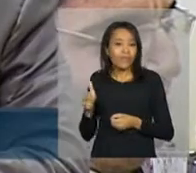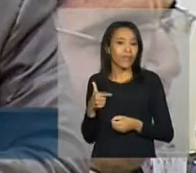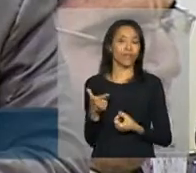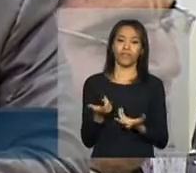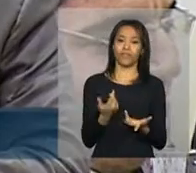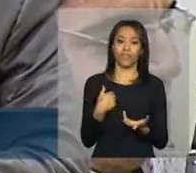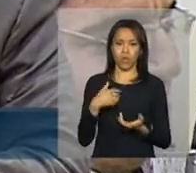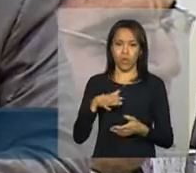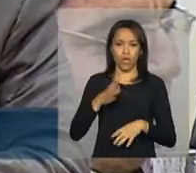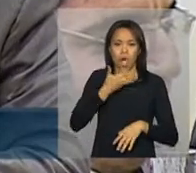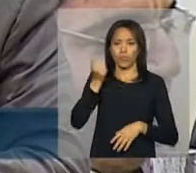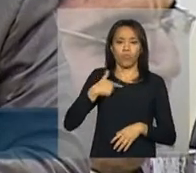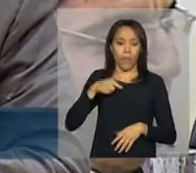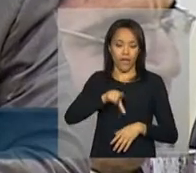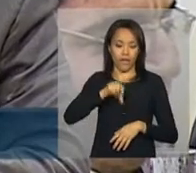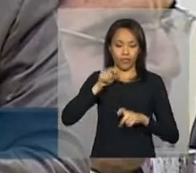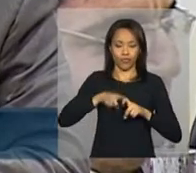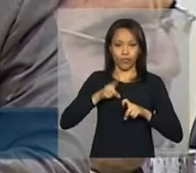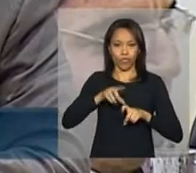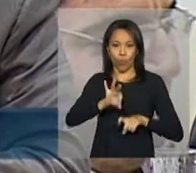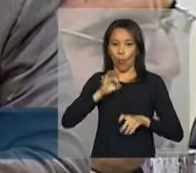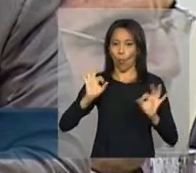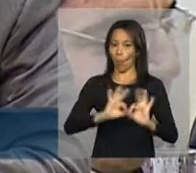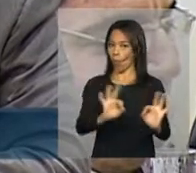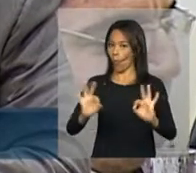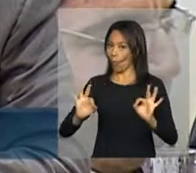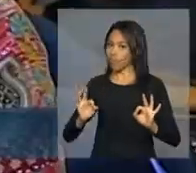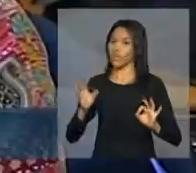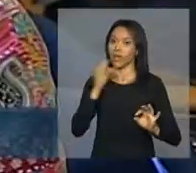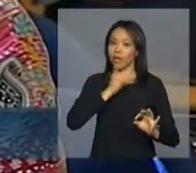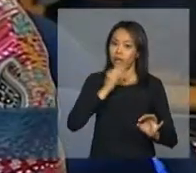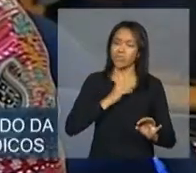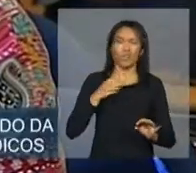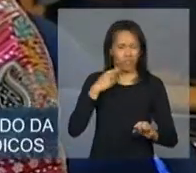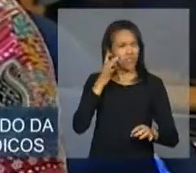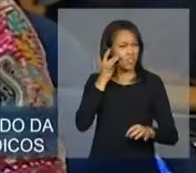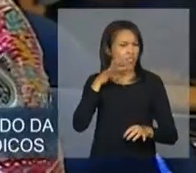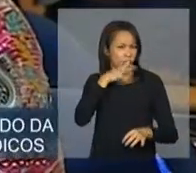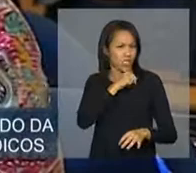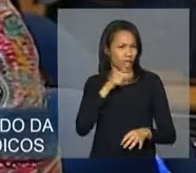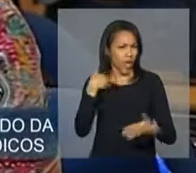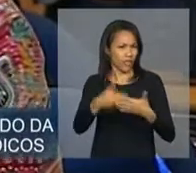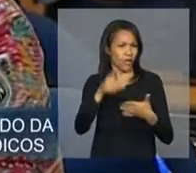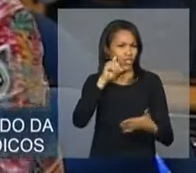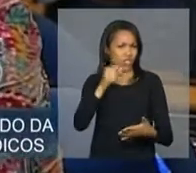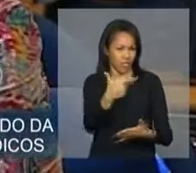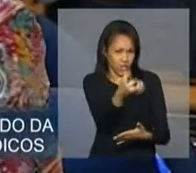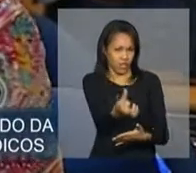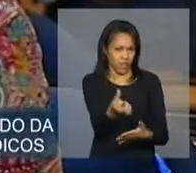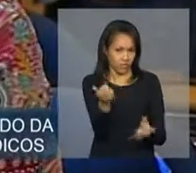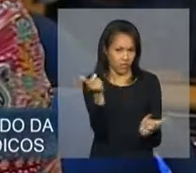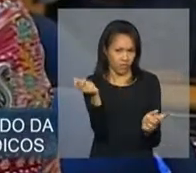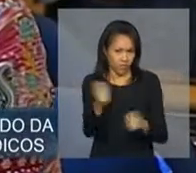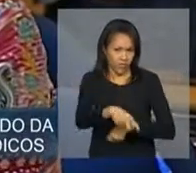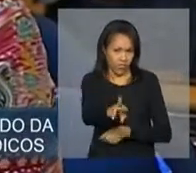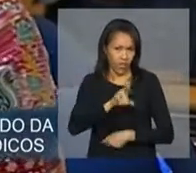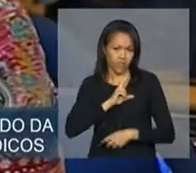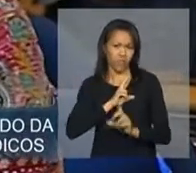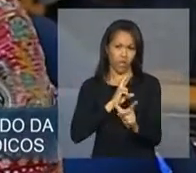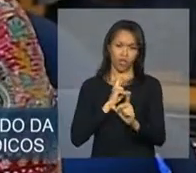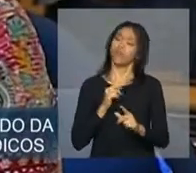opção por médicos brasileiros queremos trazer o mais rápido possível você acha que até dia vinte e seis e segura não não não não não não